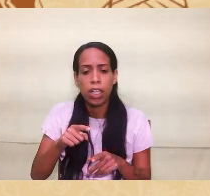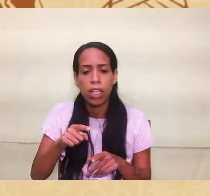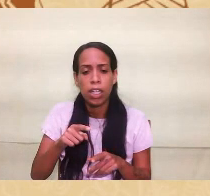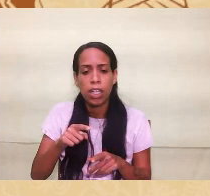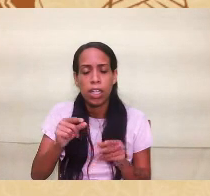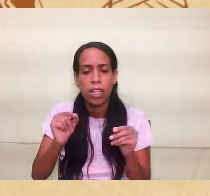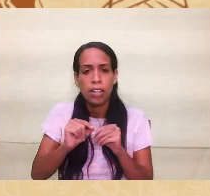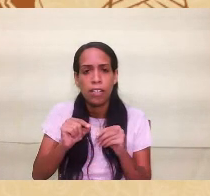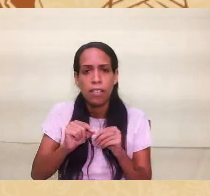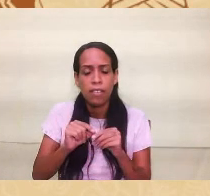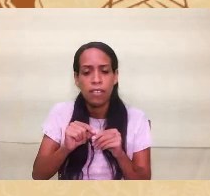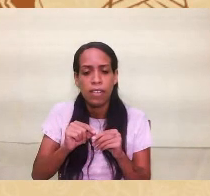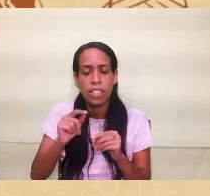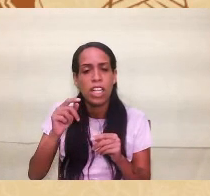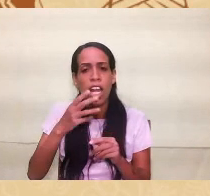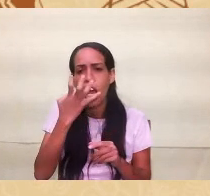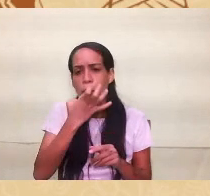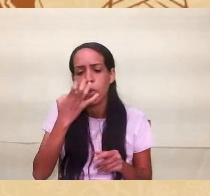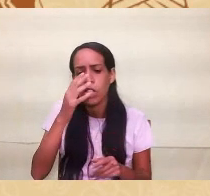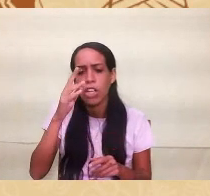eu vou fazer ela em tupi aqui.